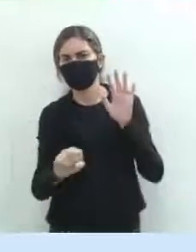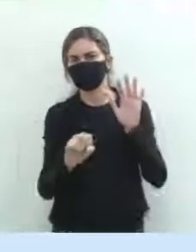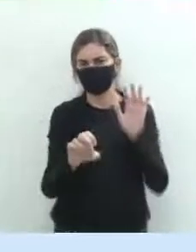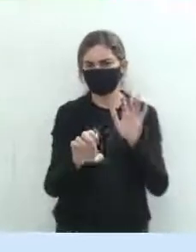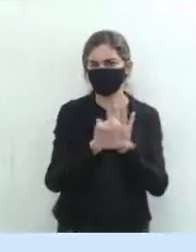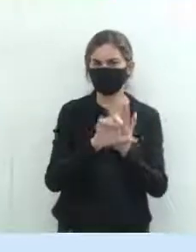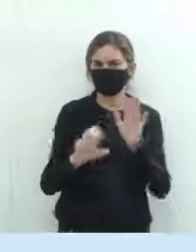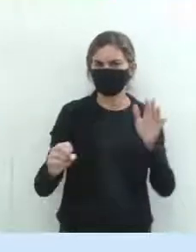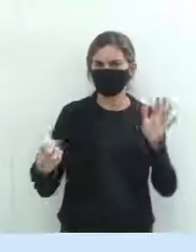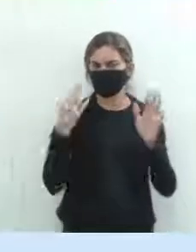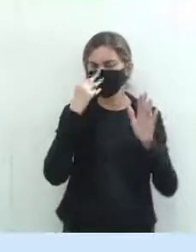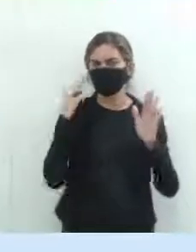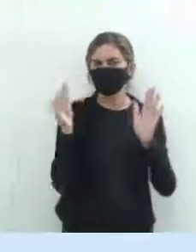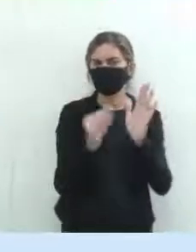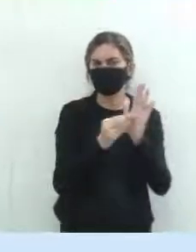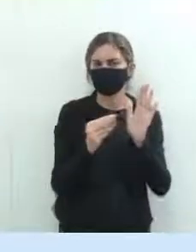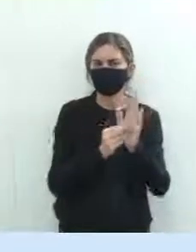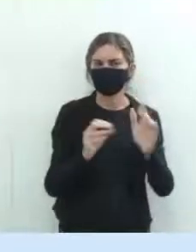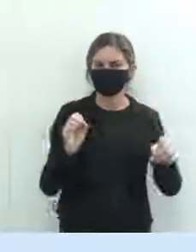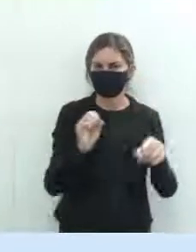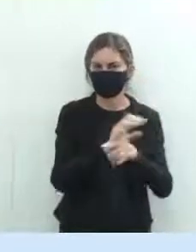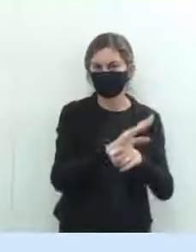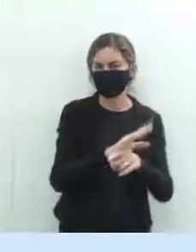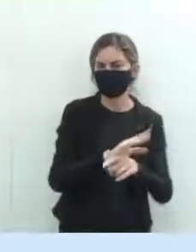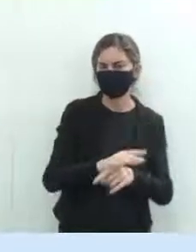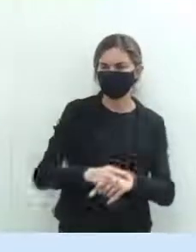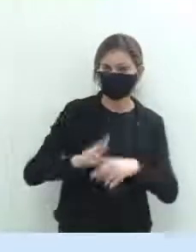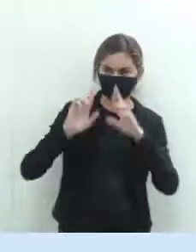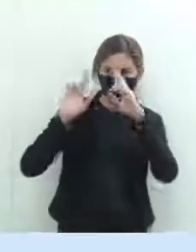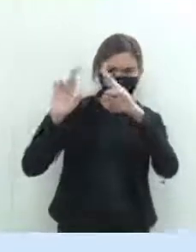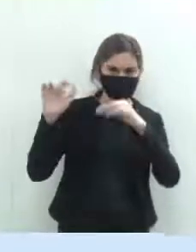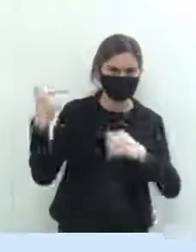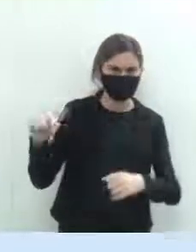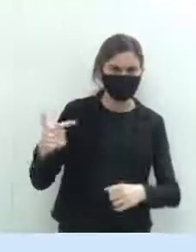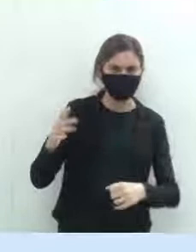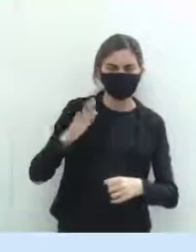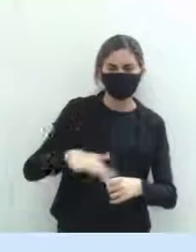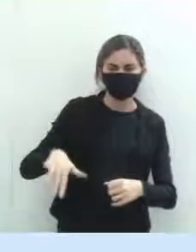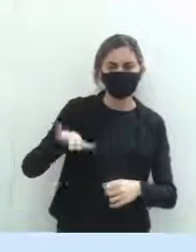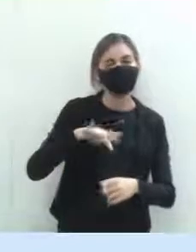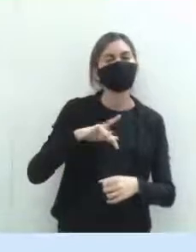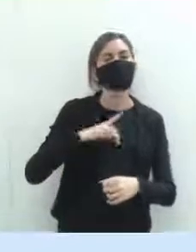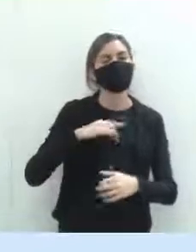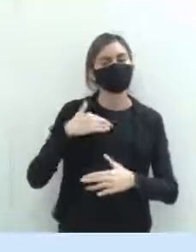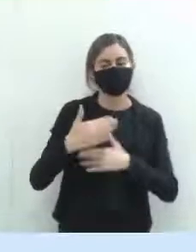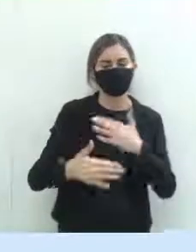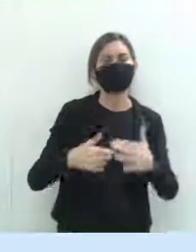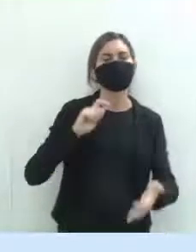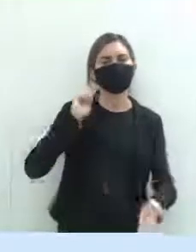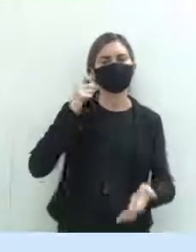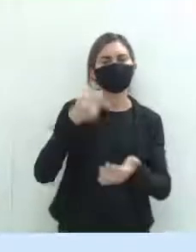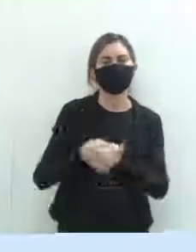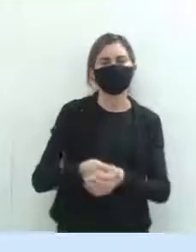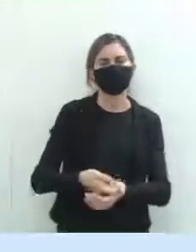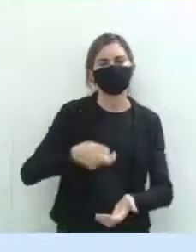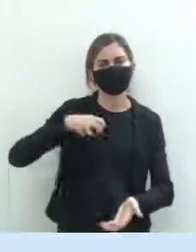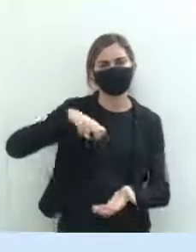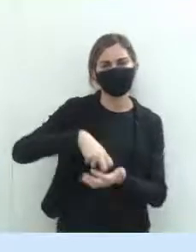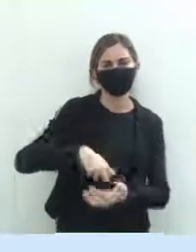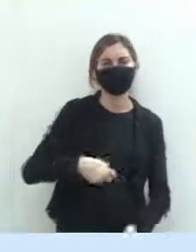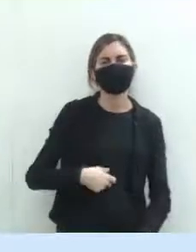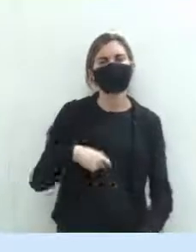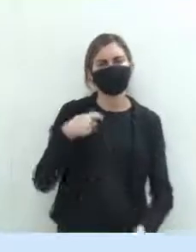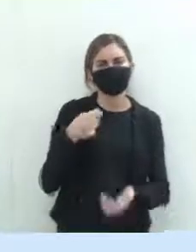consequentemente, desrespeito aquele que está ao meu redor, então, consequentemente, eu tenho que pagar por essas